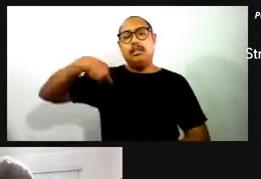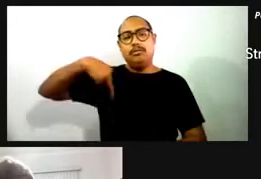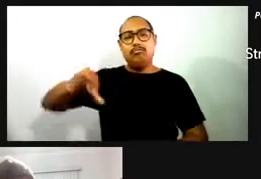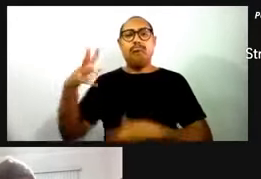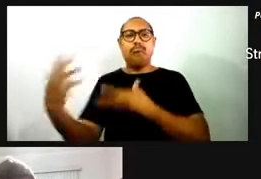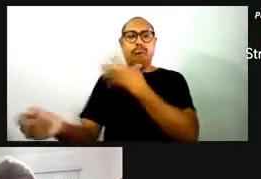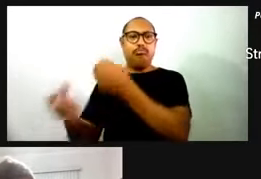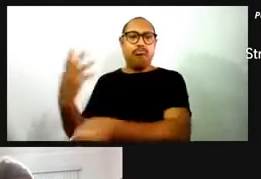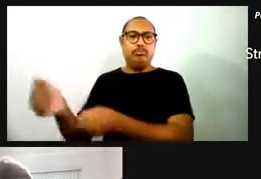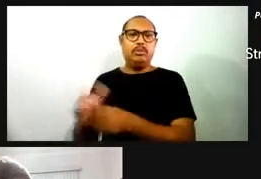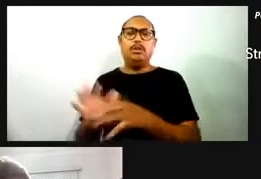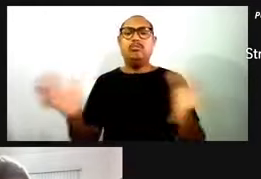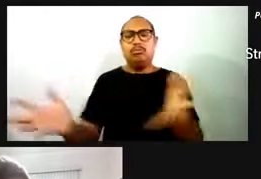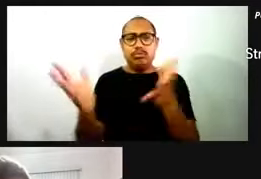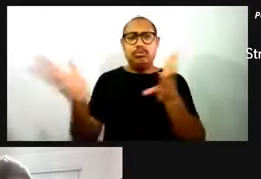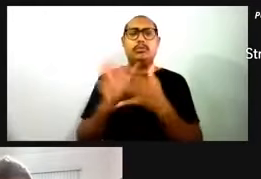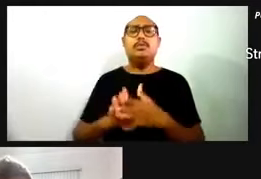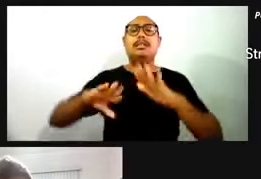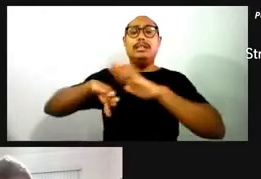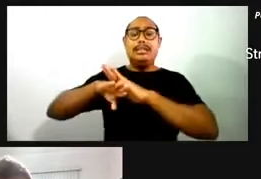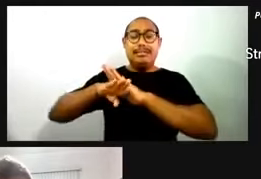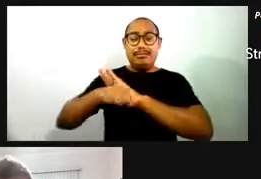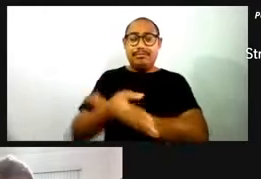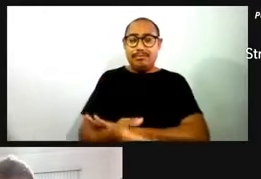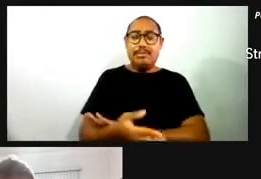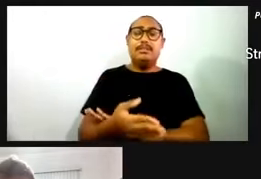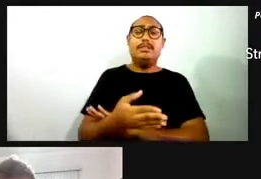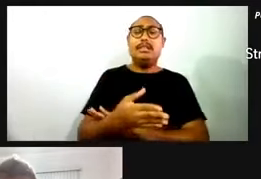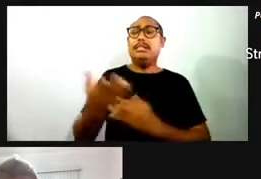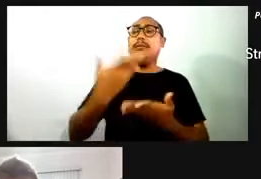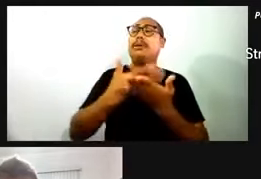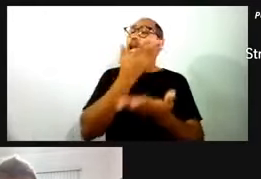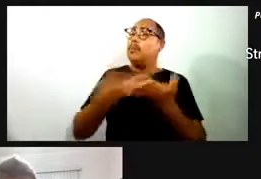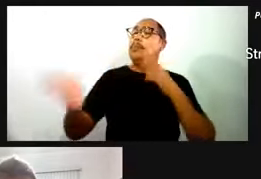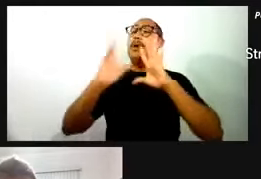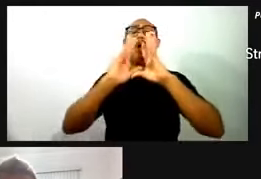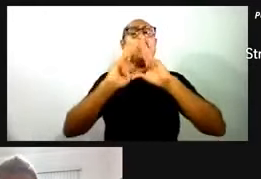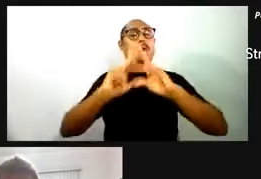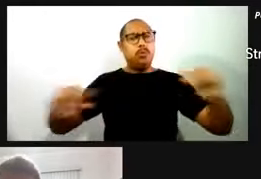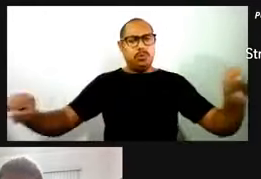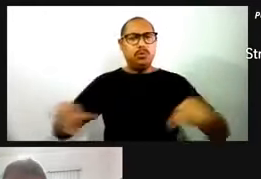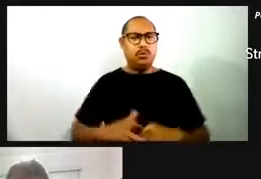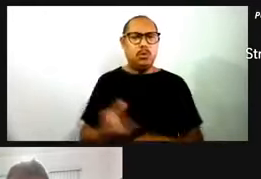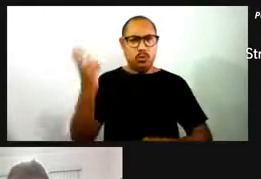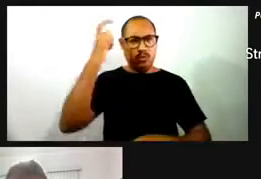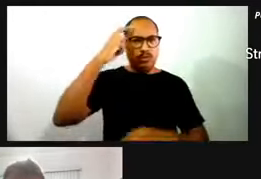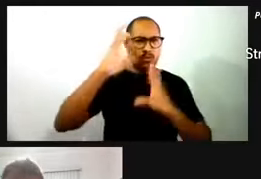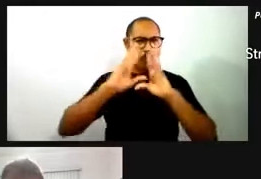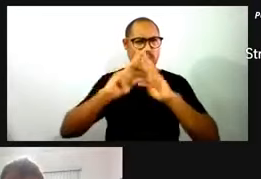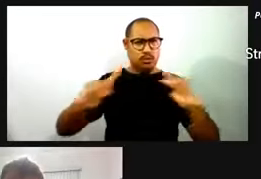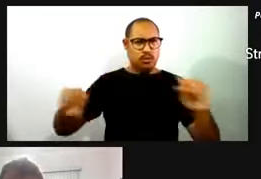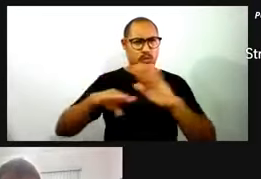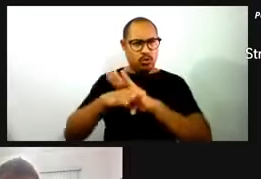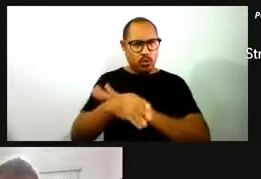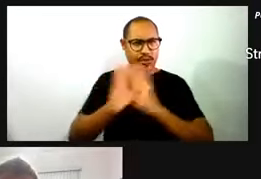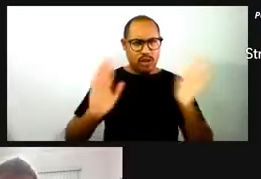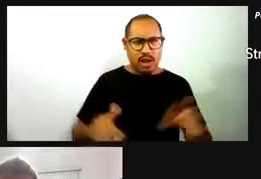não tem contribuído para que muitas tradições ciganas venham a se perder? Eu creio que